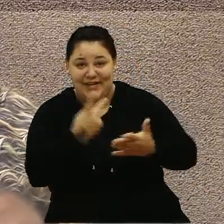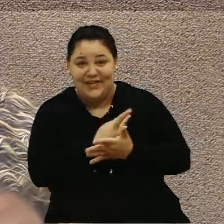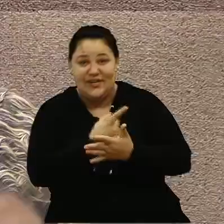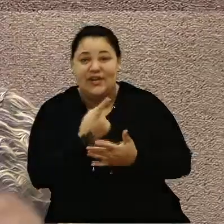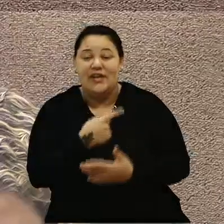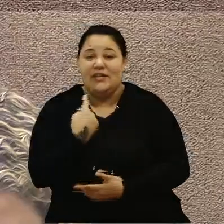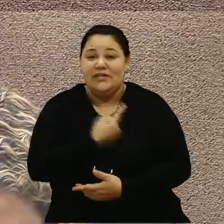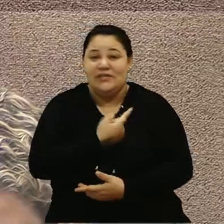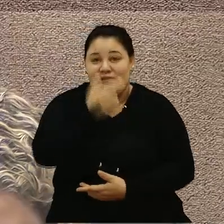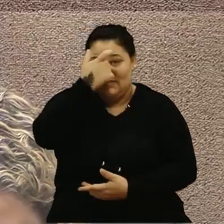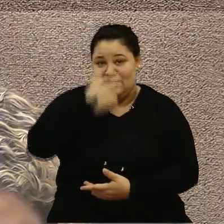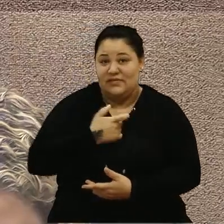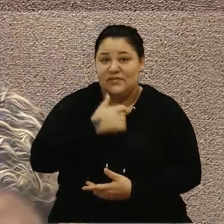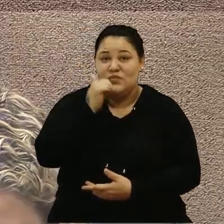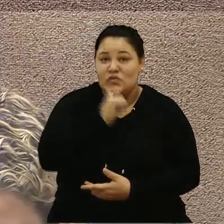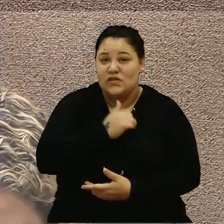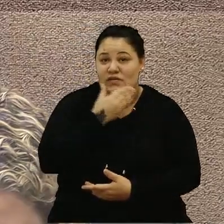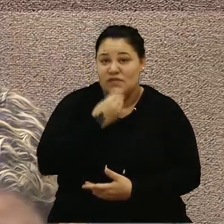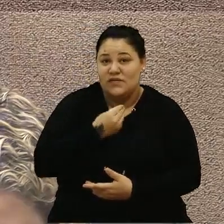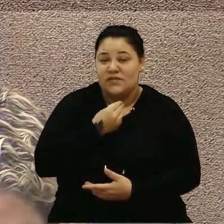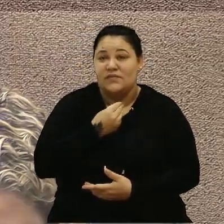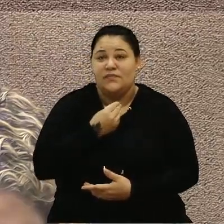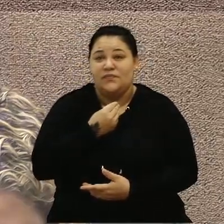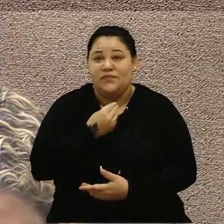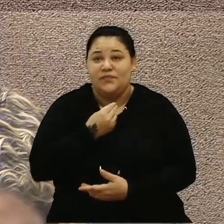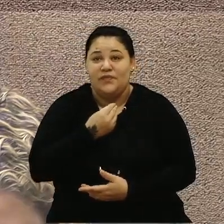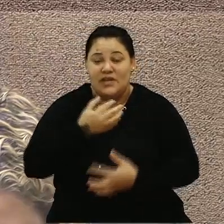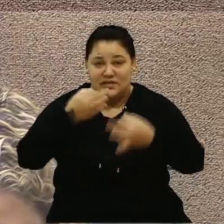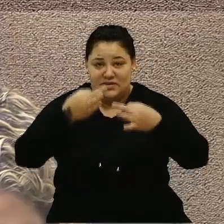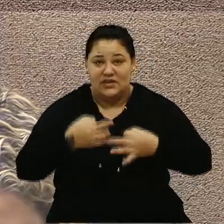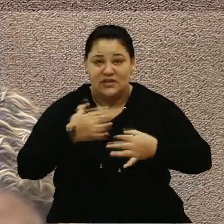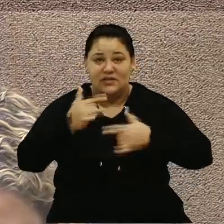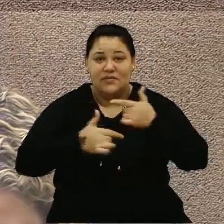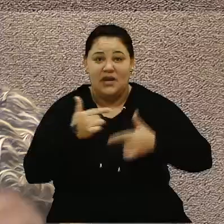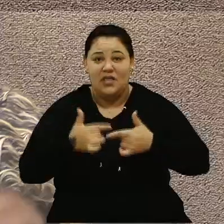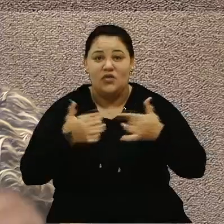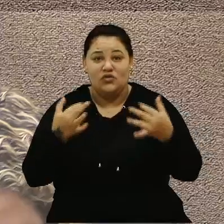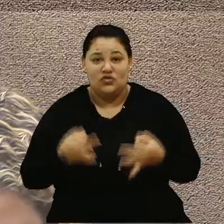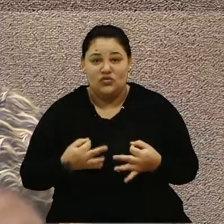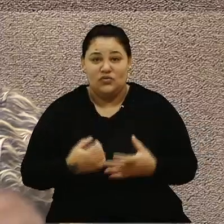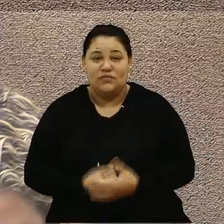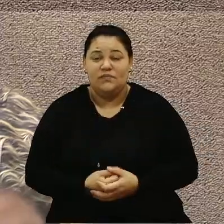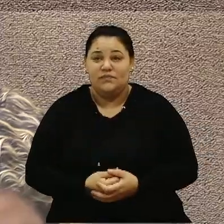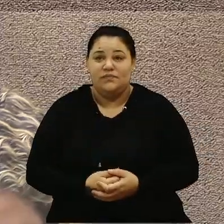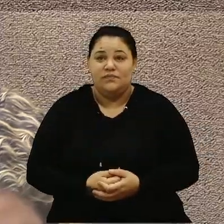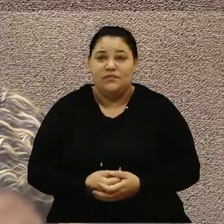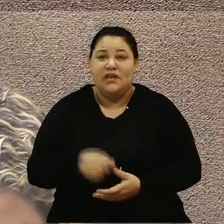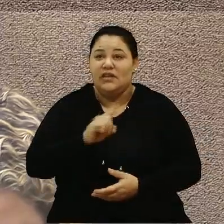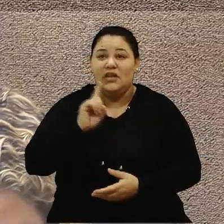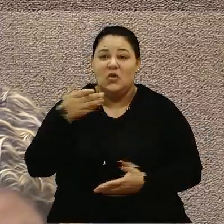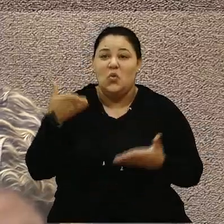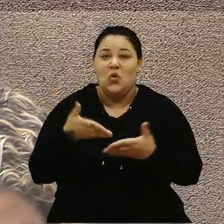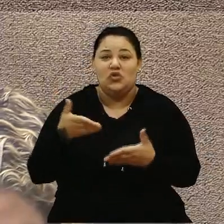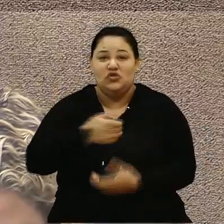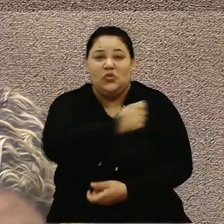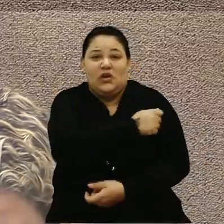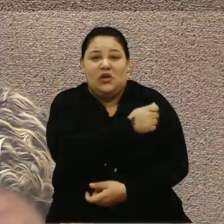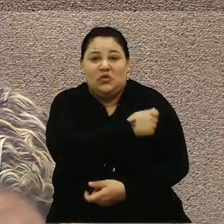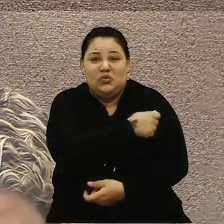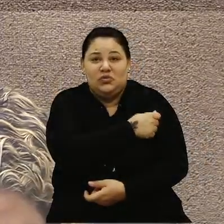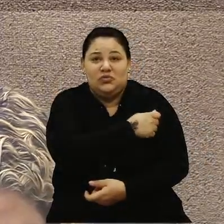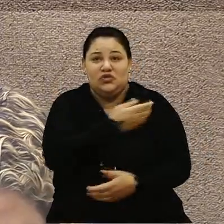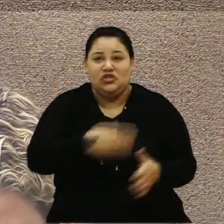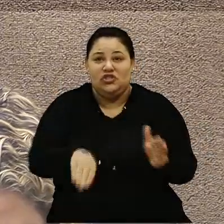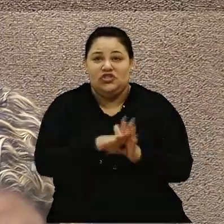somos hoje. Honestos, trabalhadores e justos. E não hoje, que o aluno chega na escola e esfaqueia a